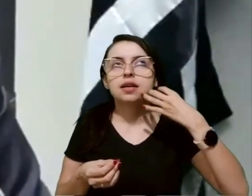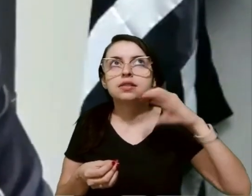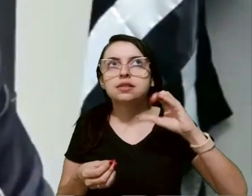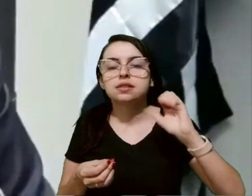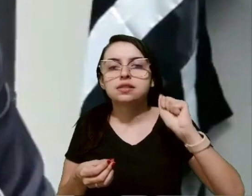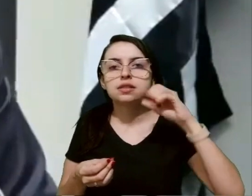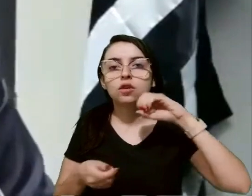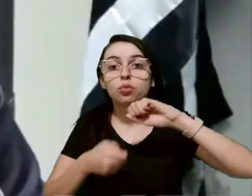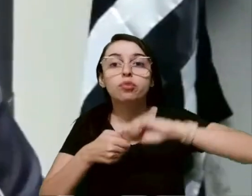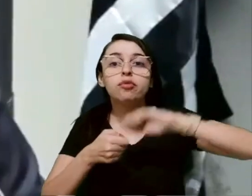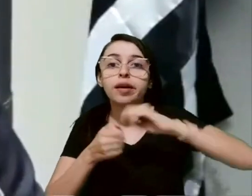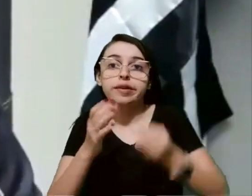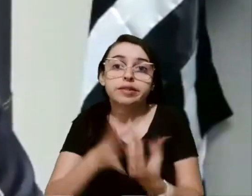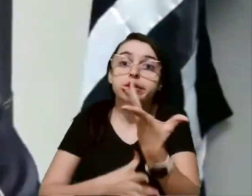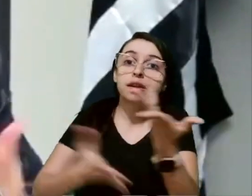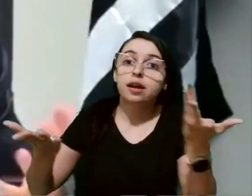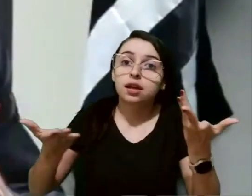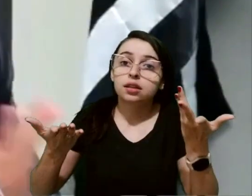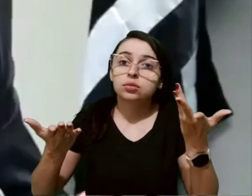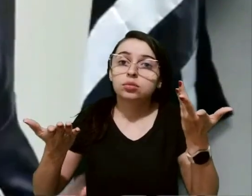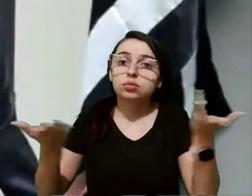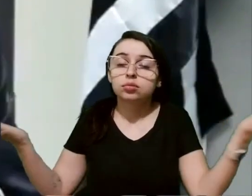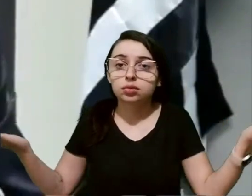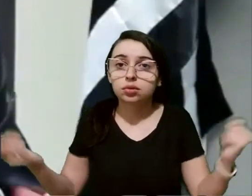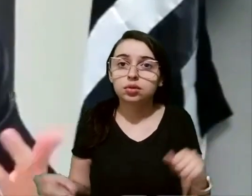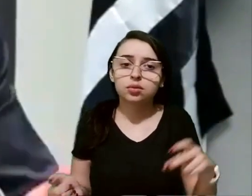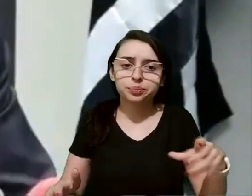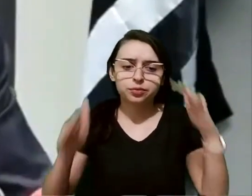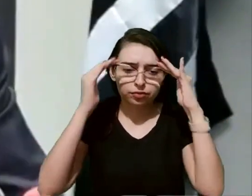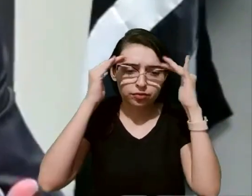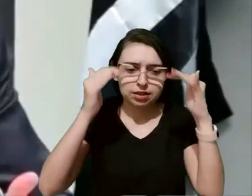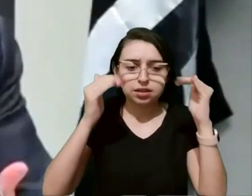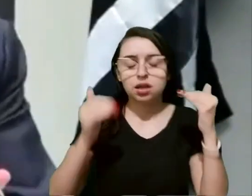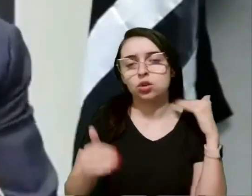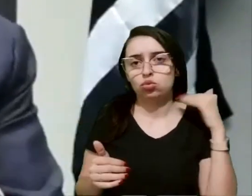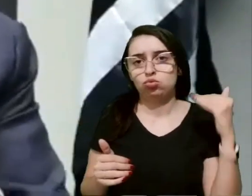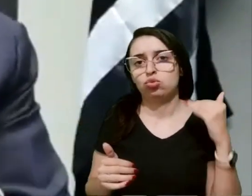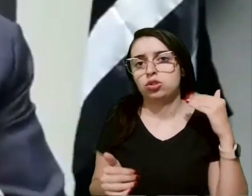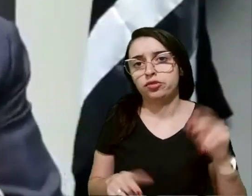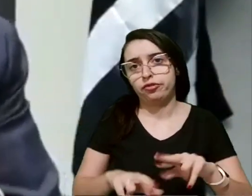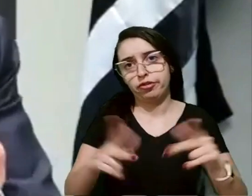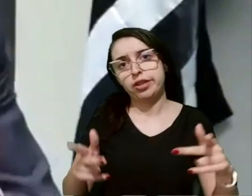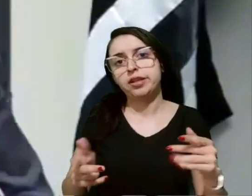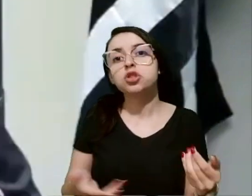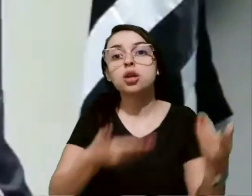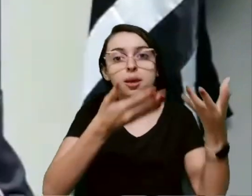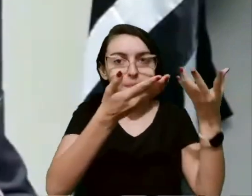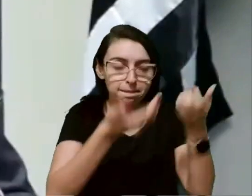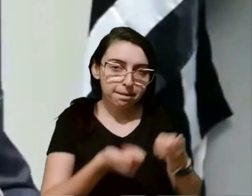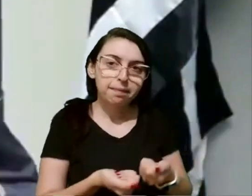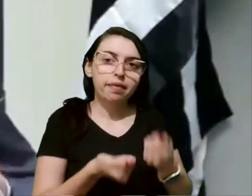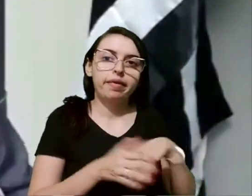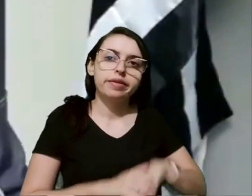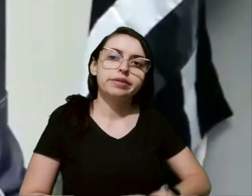existe? Ela existe porque os magistrados têm visões diferentes e isso é bem-vindo. Inclusive,